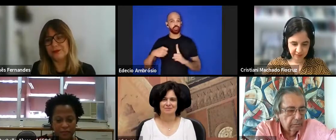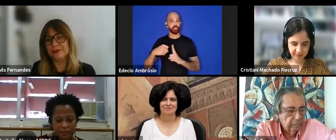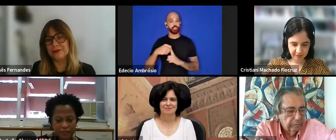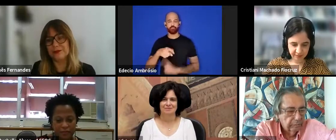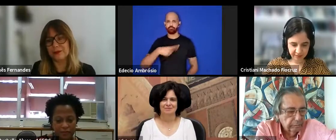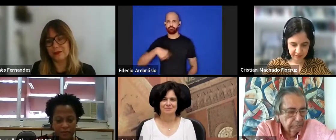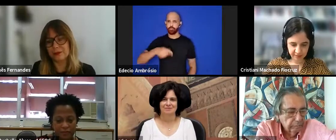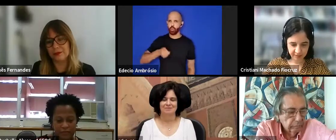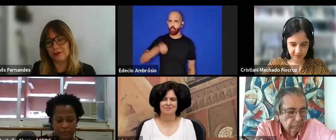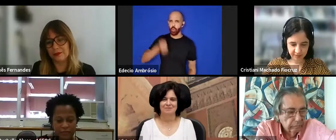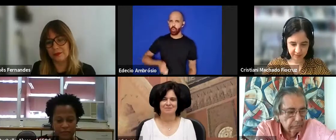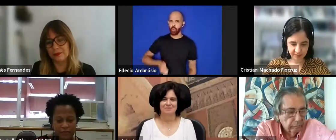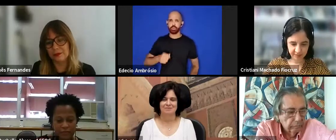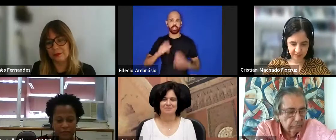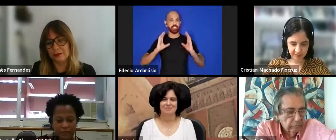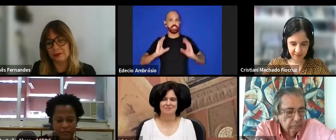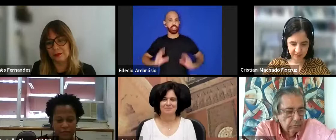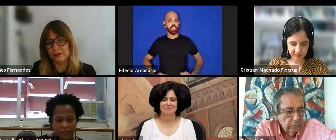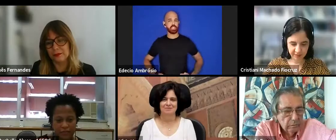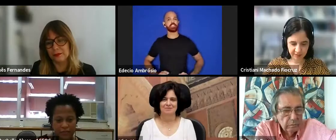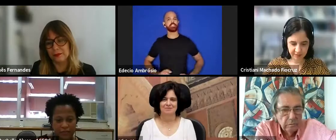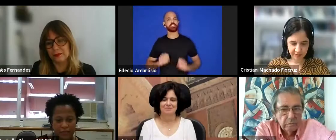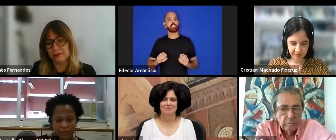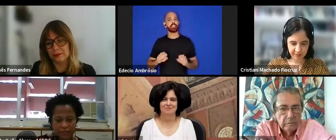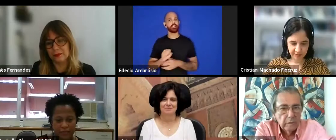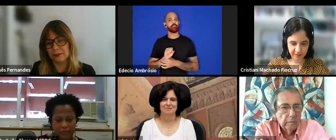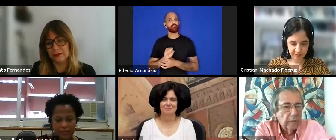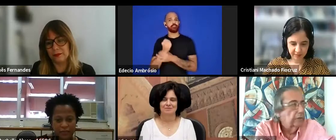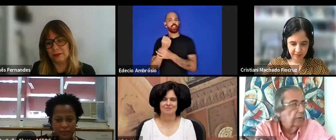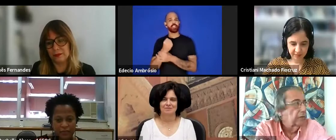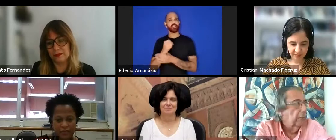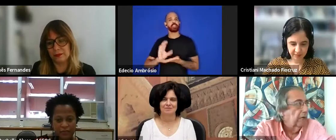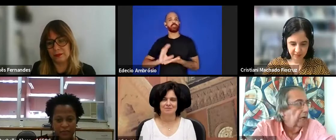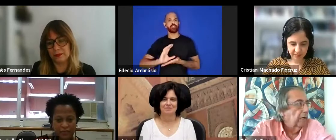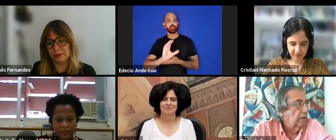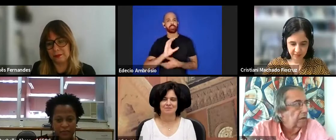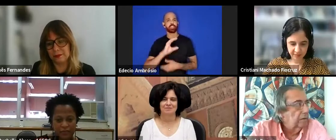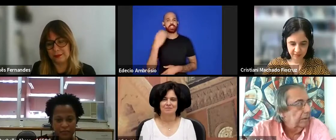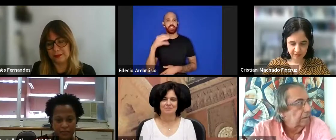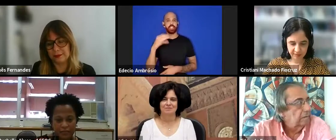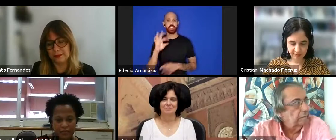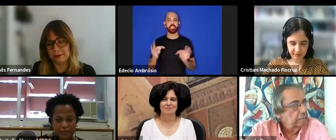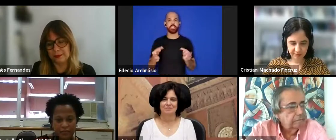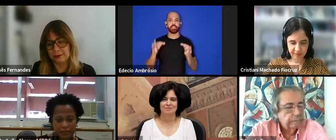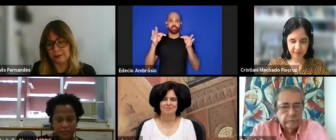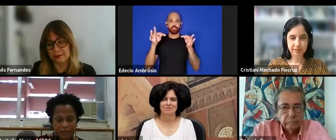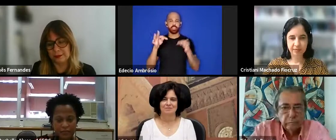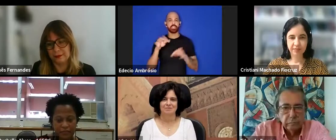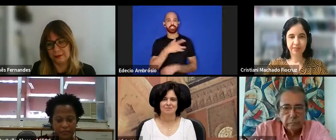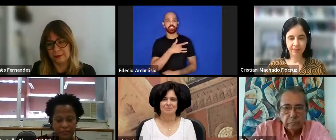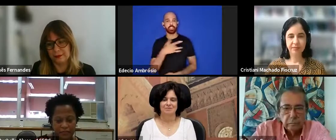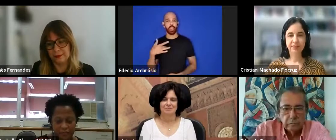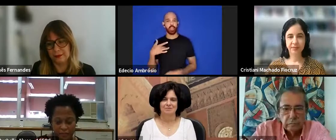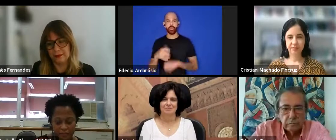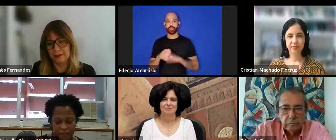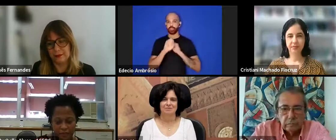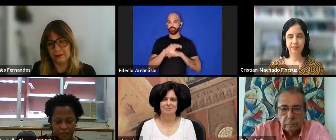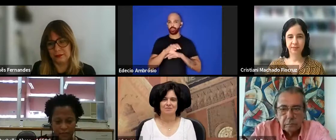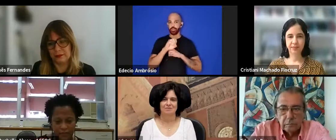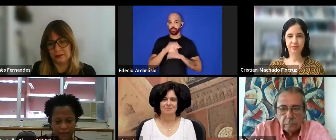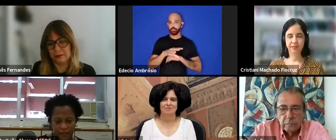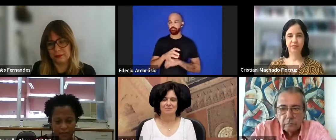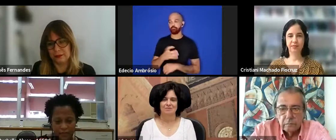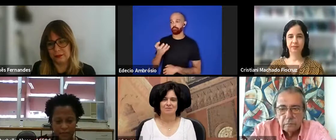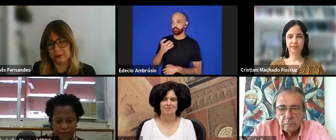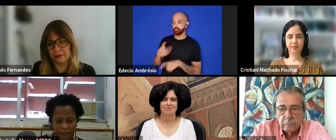enquanto cidadãos, de defender o investimento público em ciência, tecnologia, saúde e educação. Gostaria também de homenagear